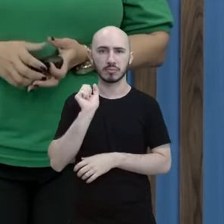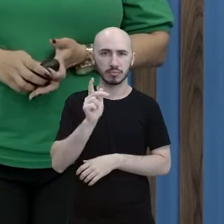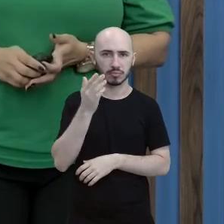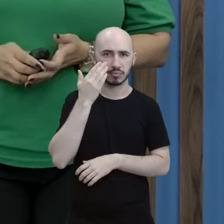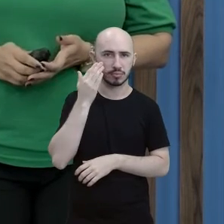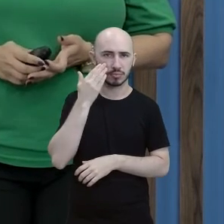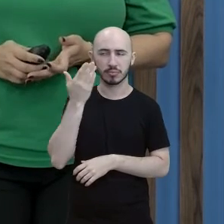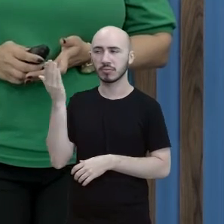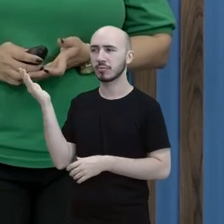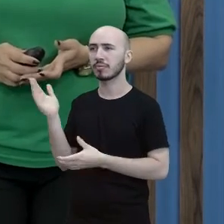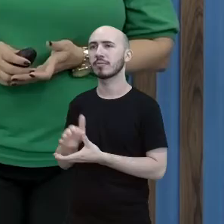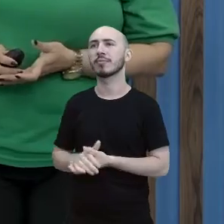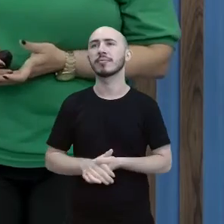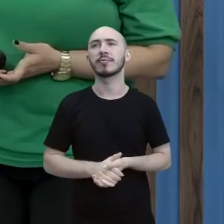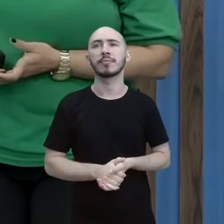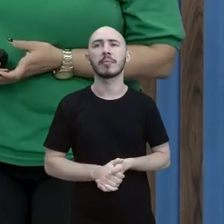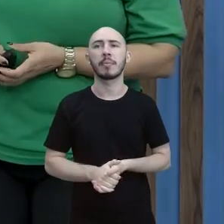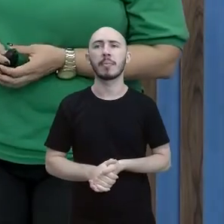Beleza? Vamos lá.